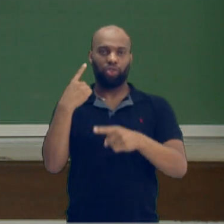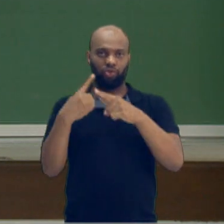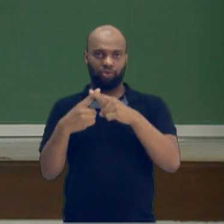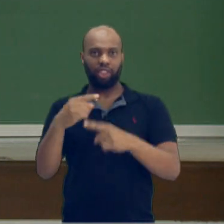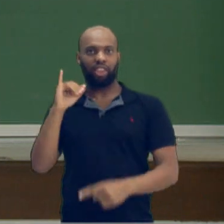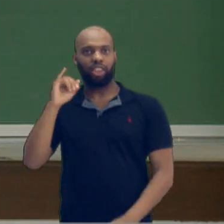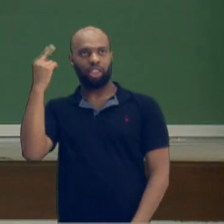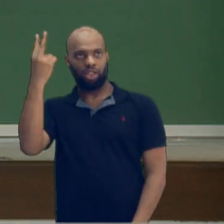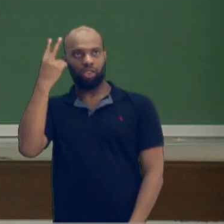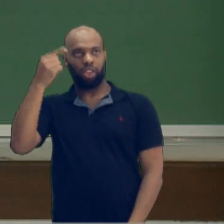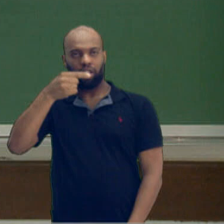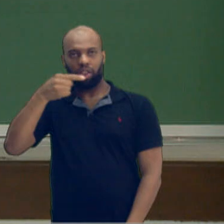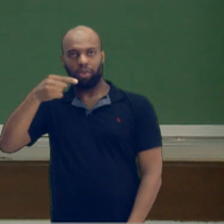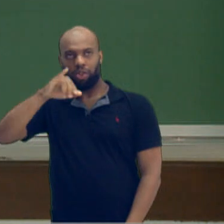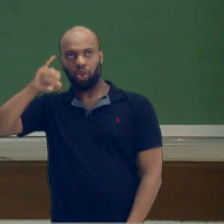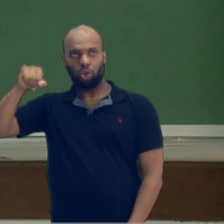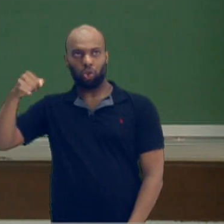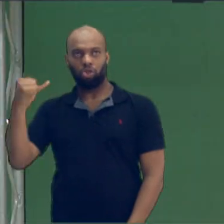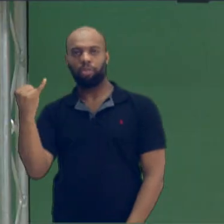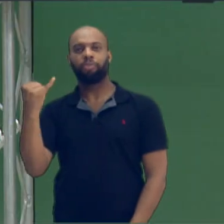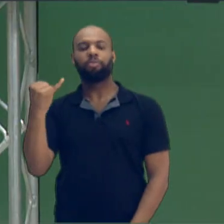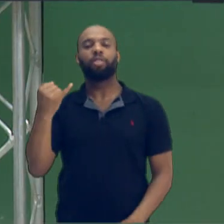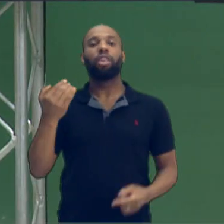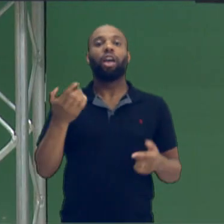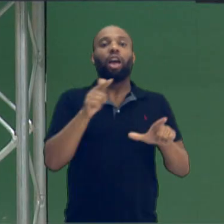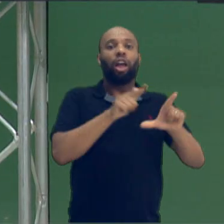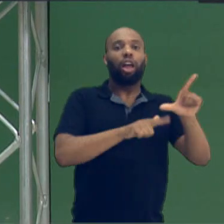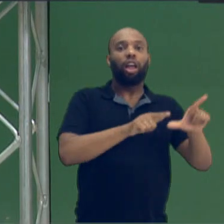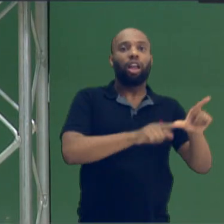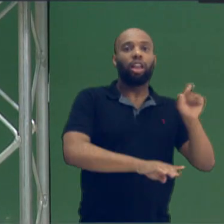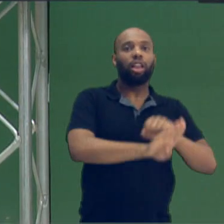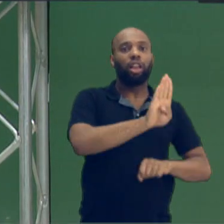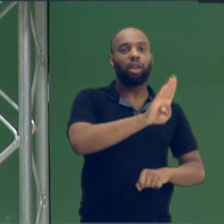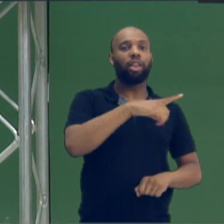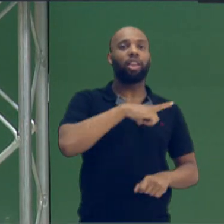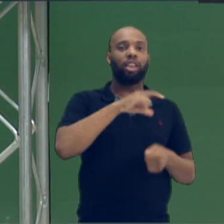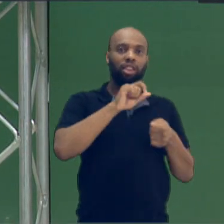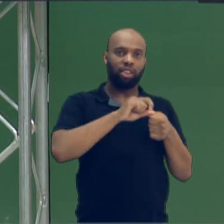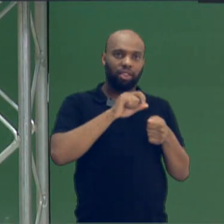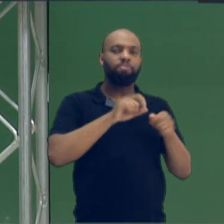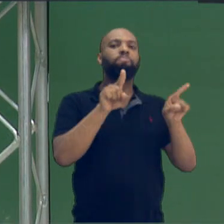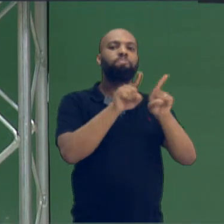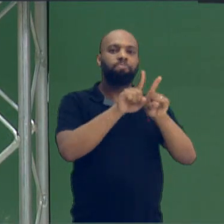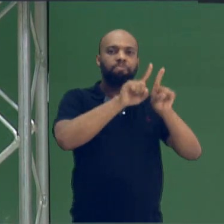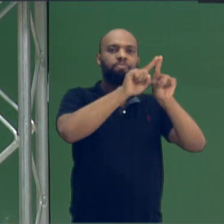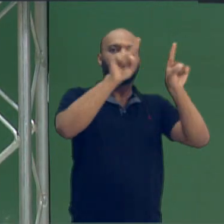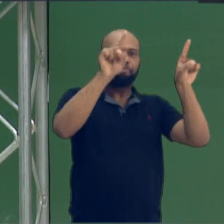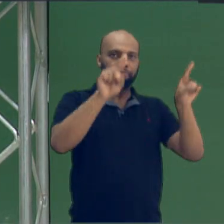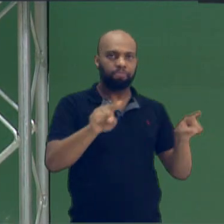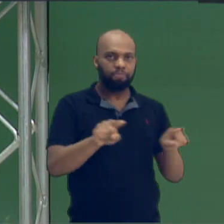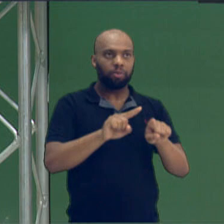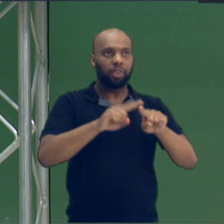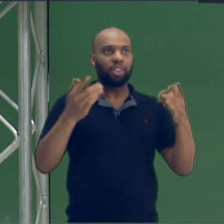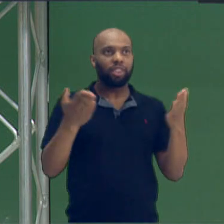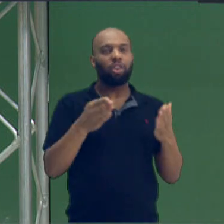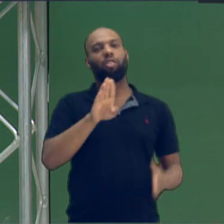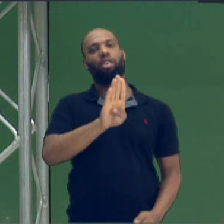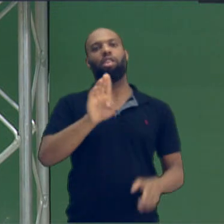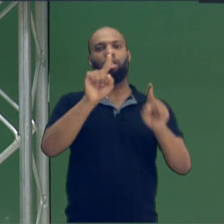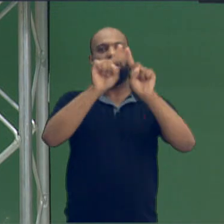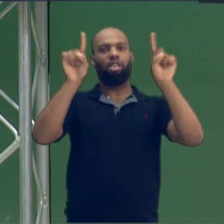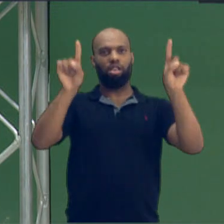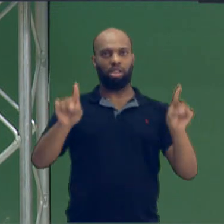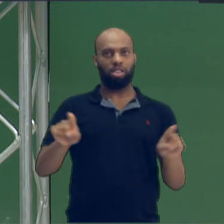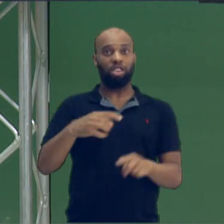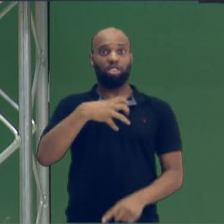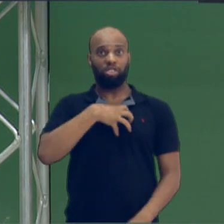menos o j. E na letra B, eu quero que vocês construam uma matriz também. Só que agora é uma matriz B e a ordem dela é